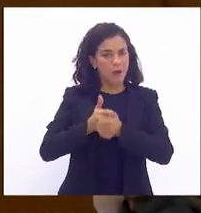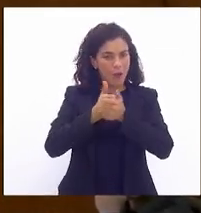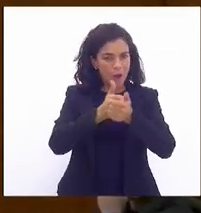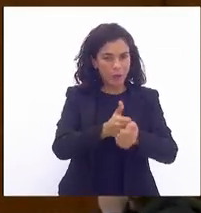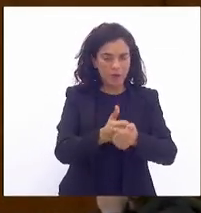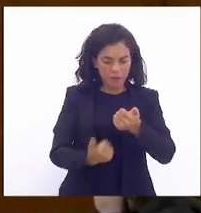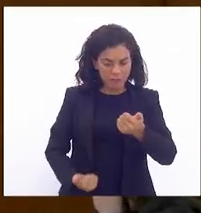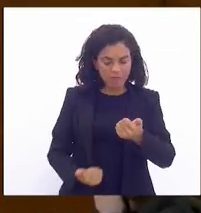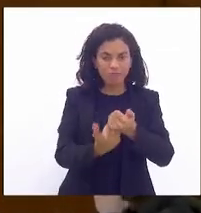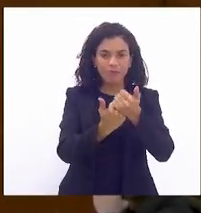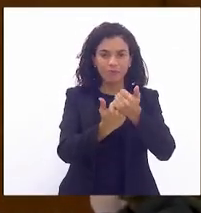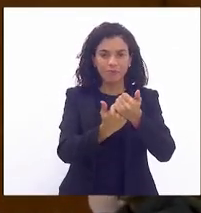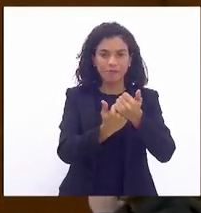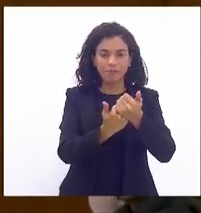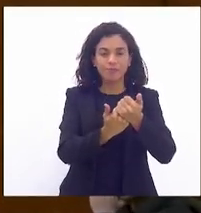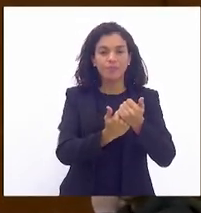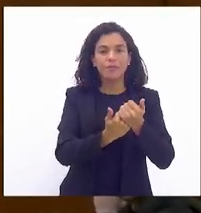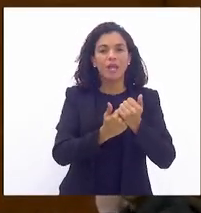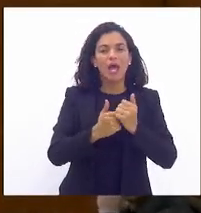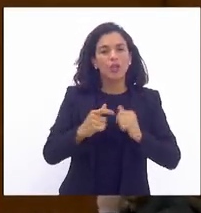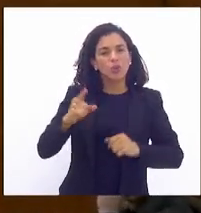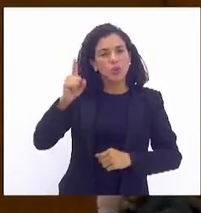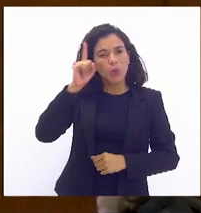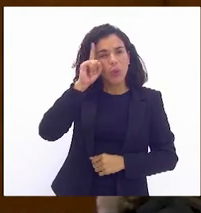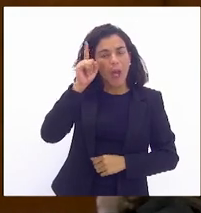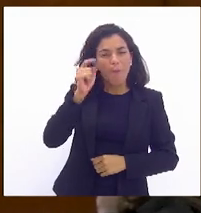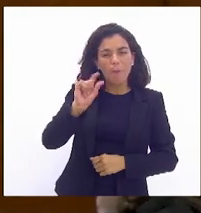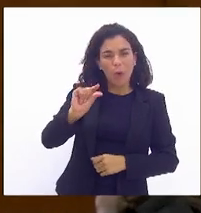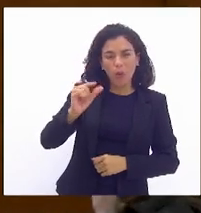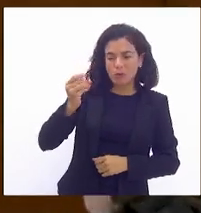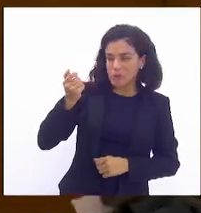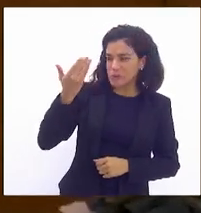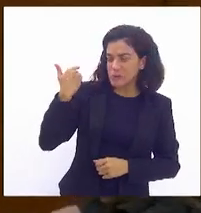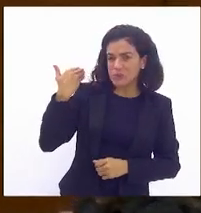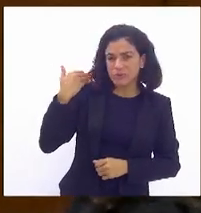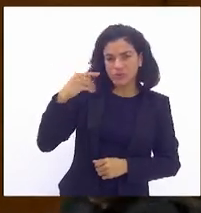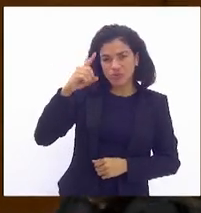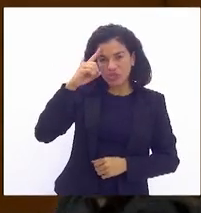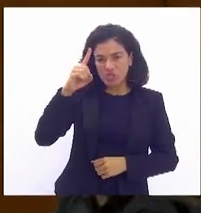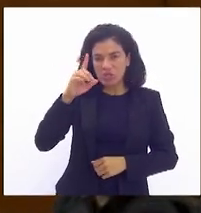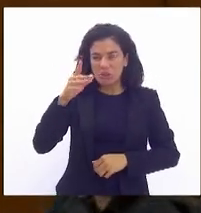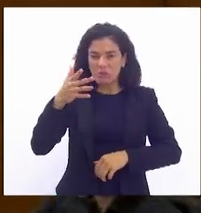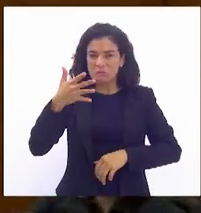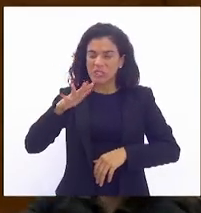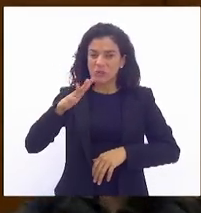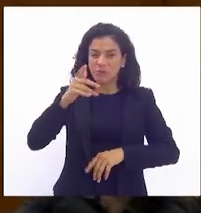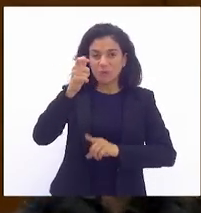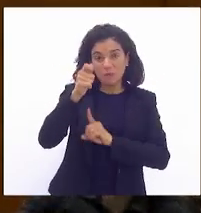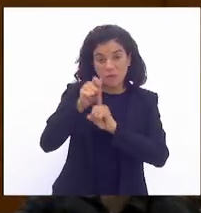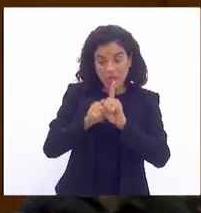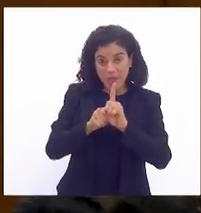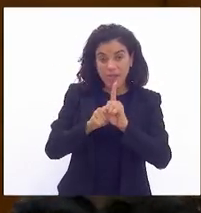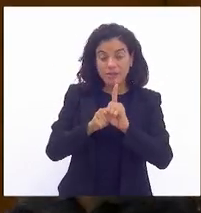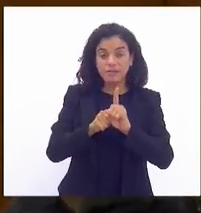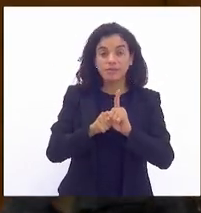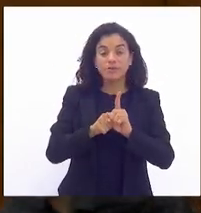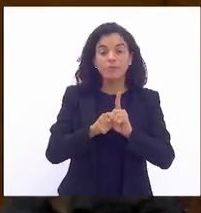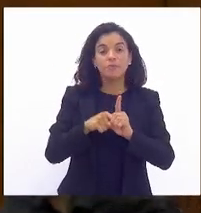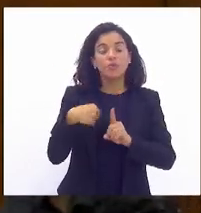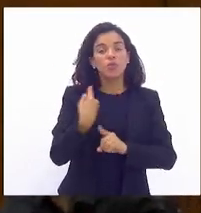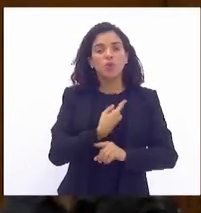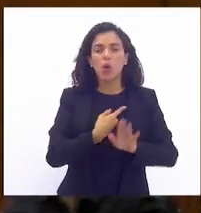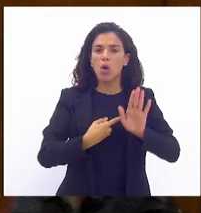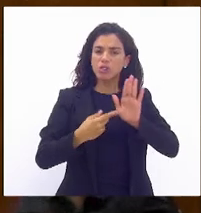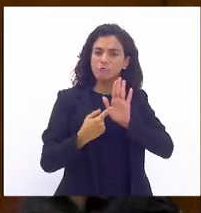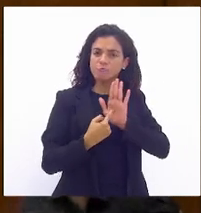força. Há poucos dias, né, um mês e pouco atrás, apresentamos um